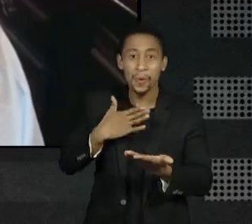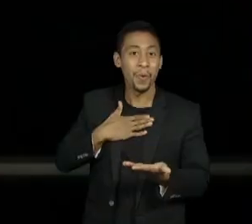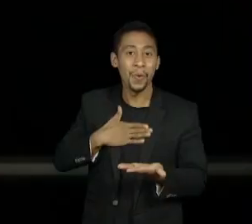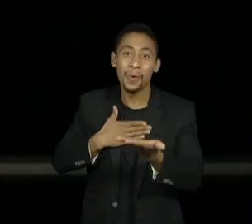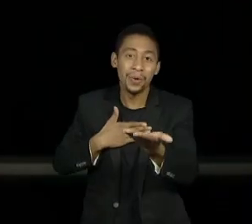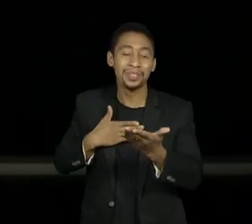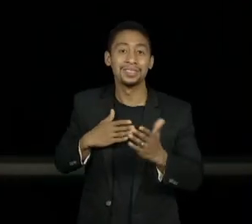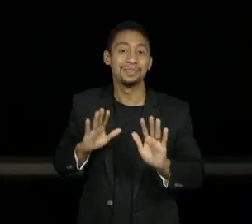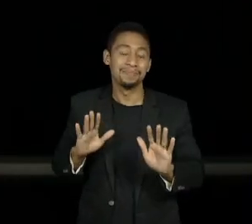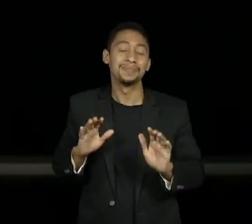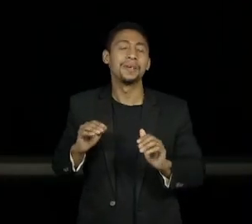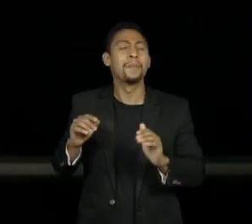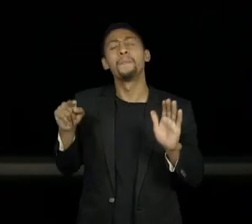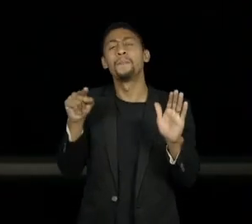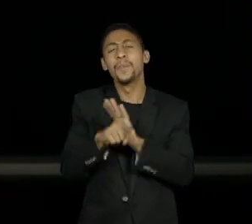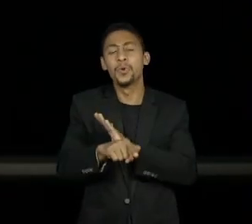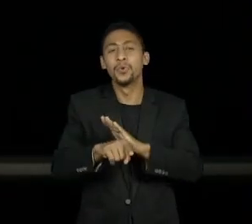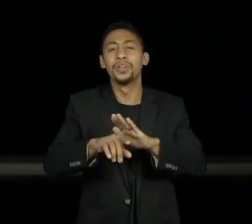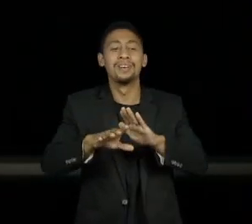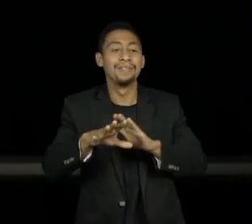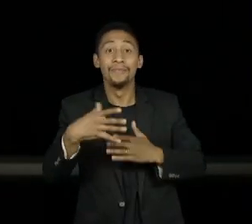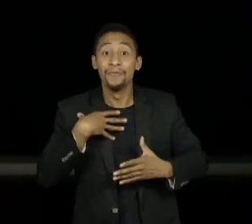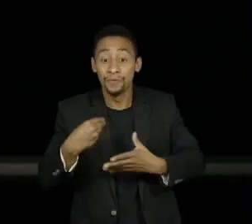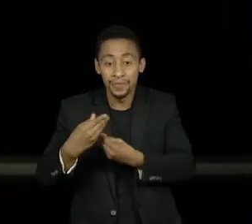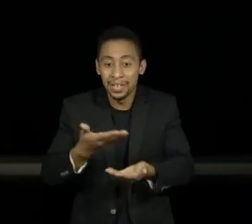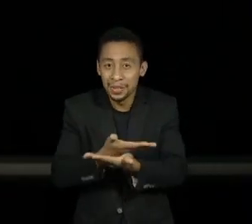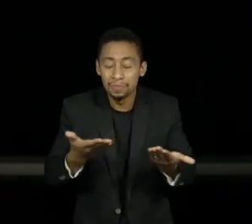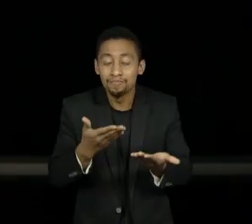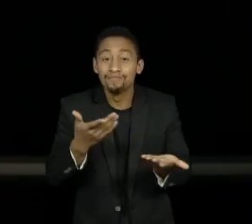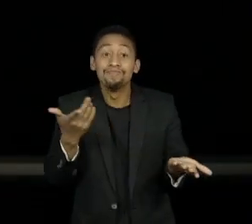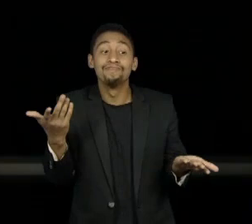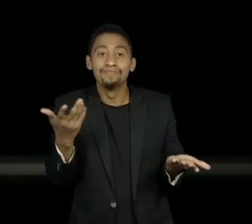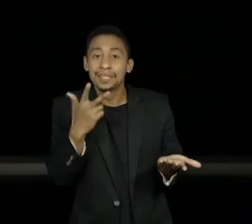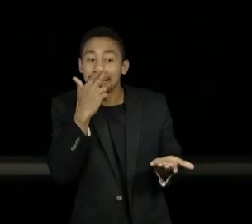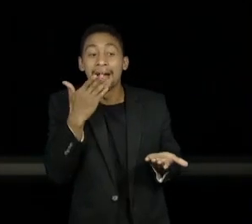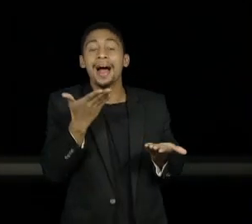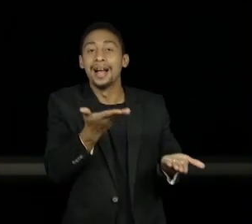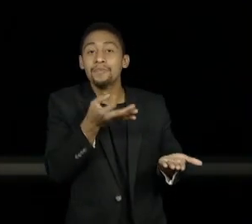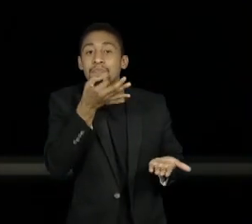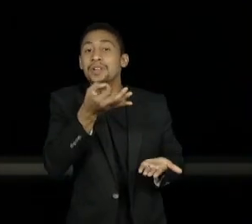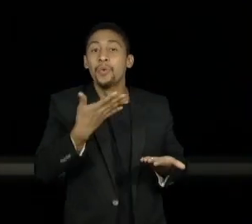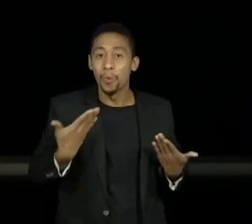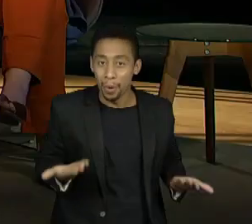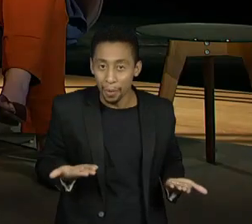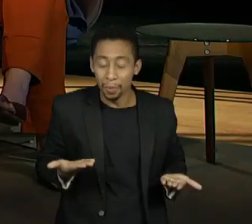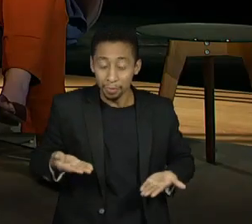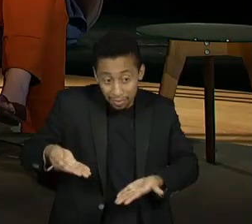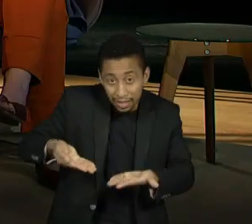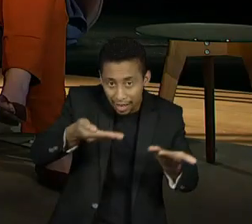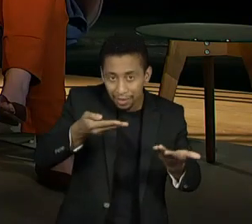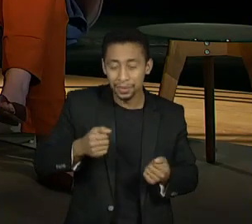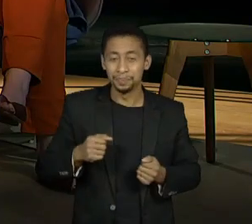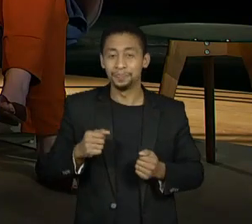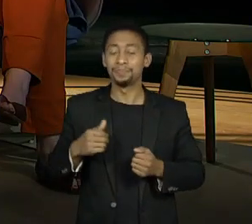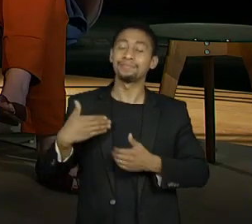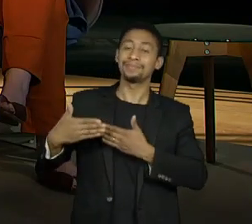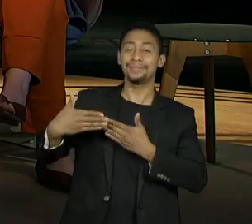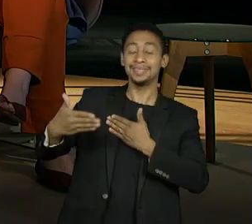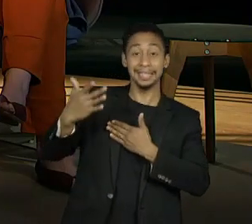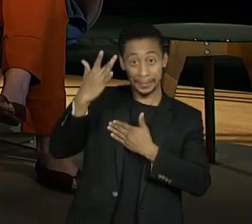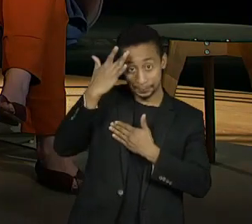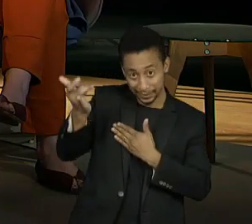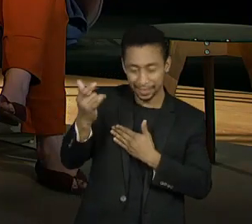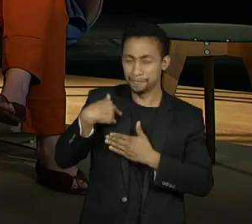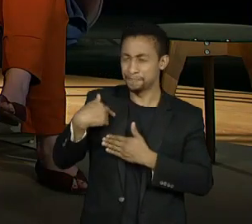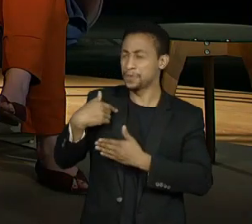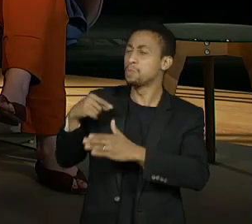jeito? Pergunta para os seus filhos o que eles acham desse desenho. Ele levou. Dia seguinte, fui lá para perguntar para ele. Pelé,